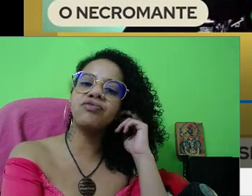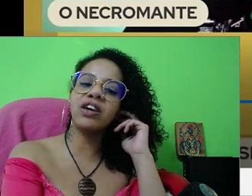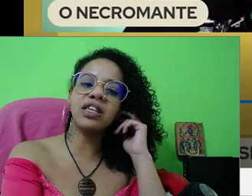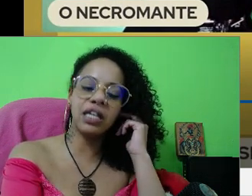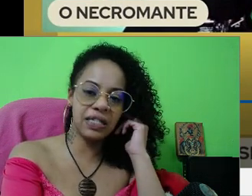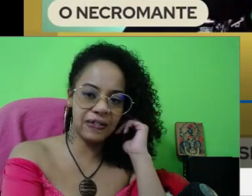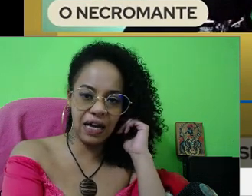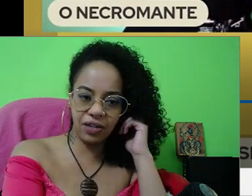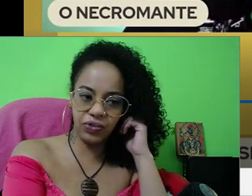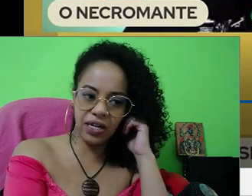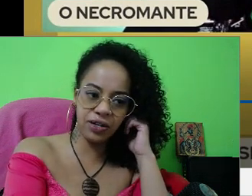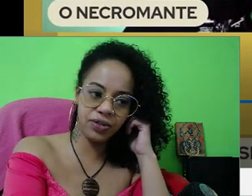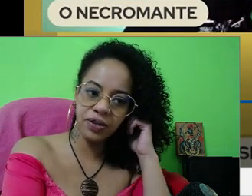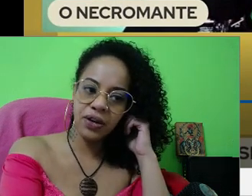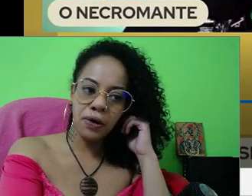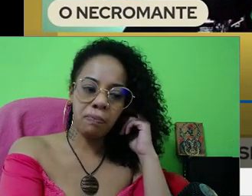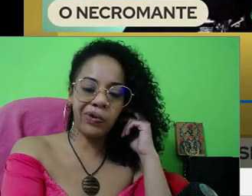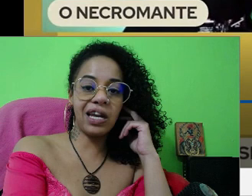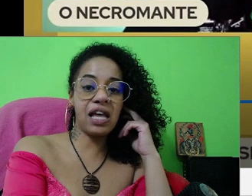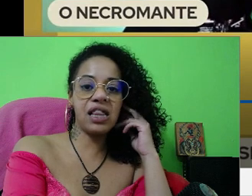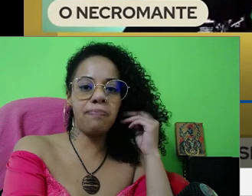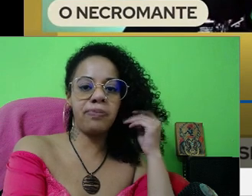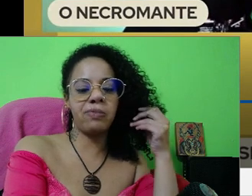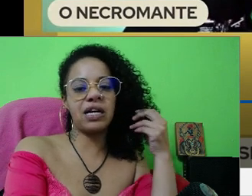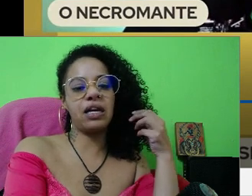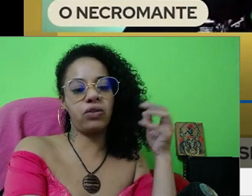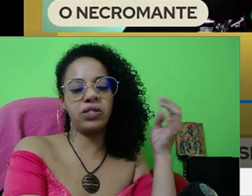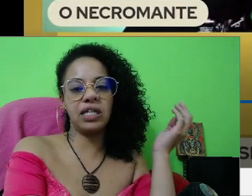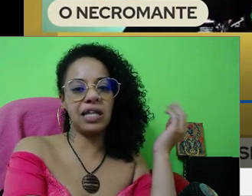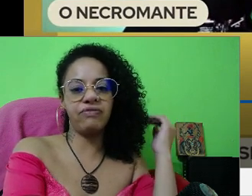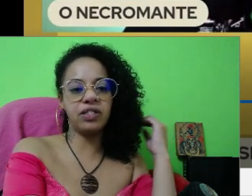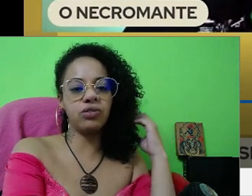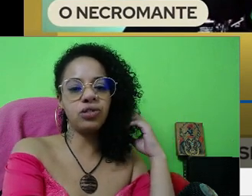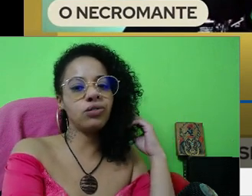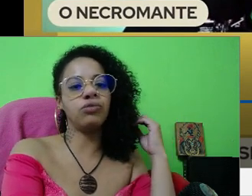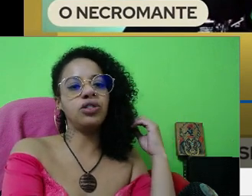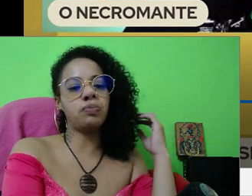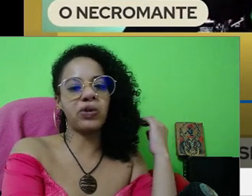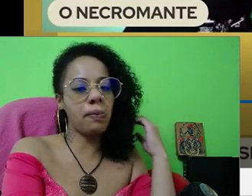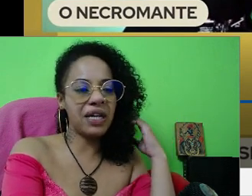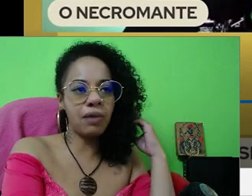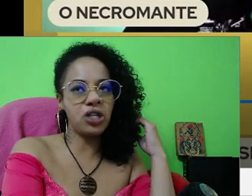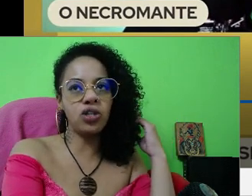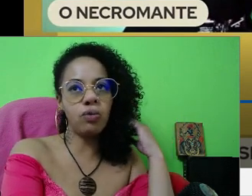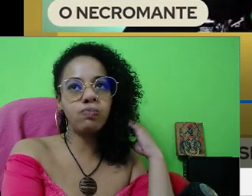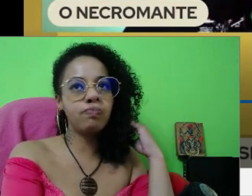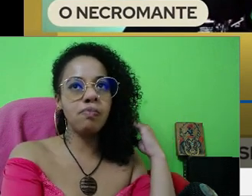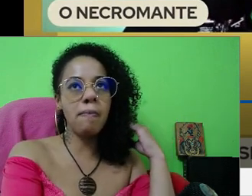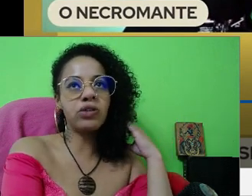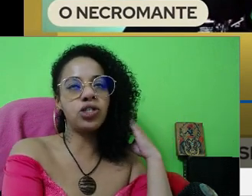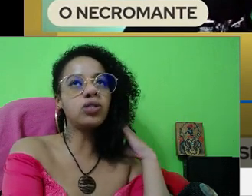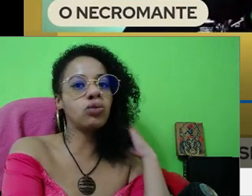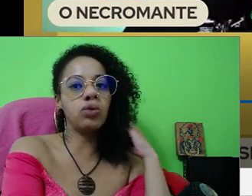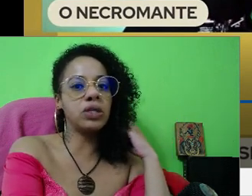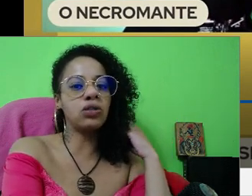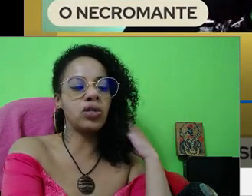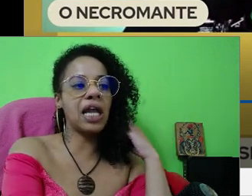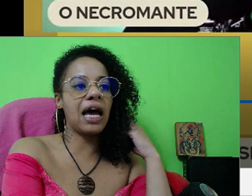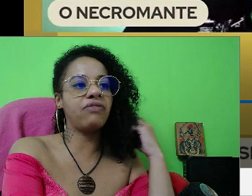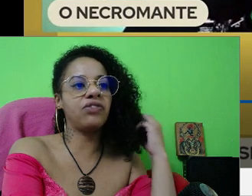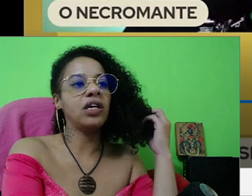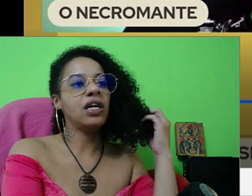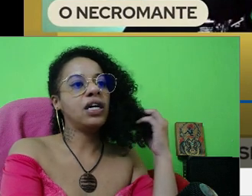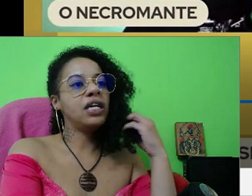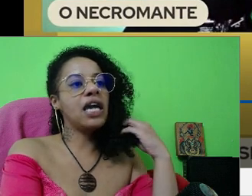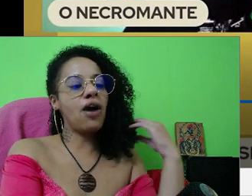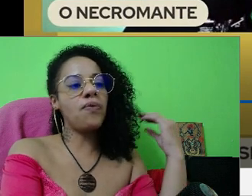empaca e tiver interessado certo porque nem dá para eu marcar todas as lives Que Eu Discuto isso porque basicamente eu meio que discuto